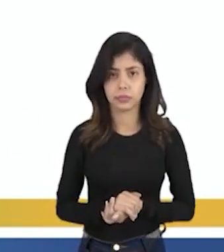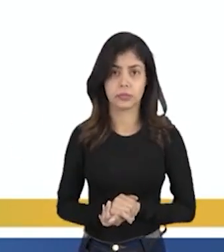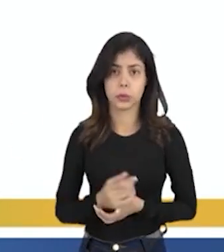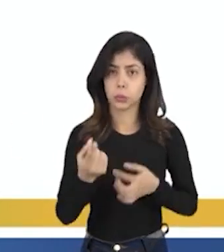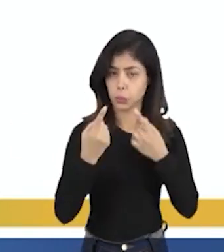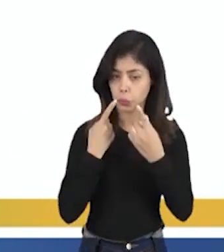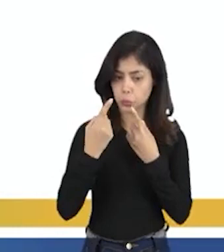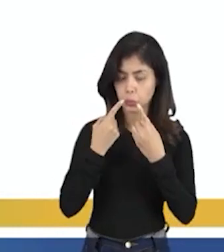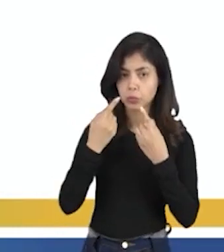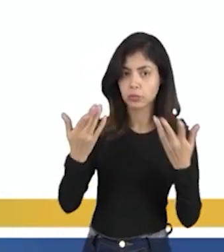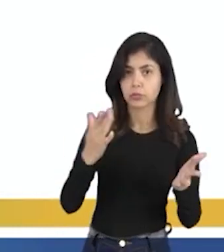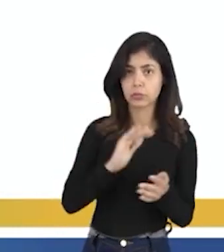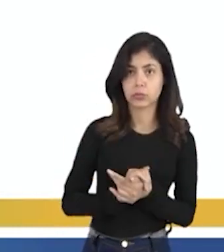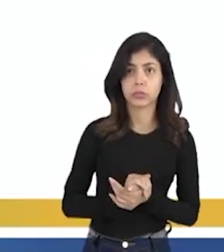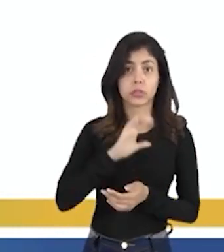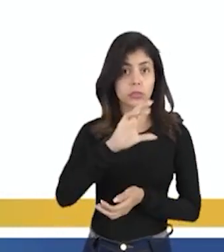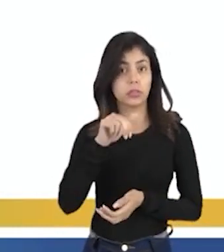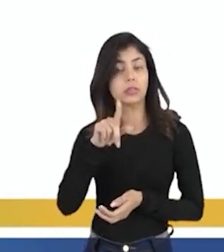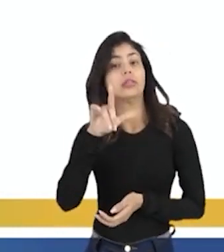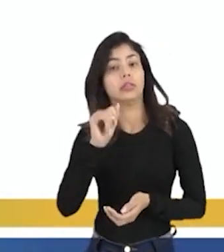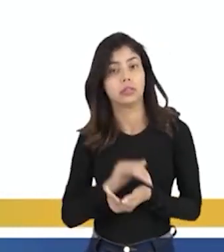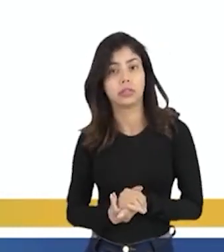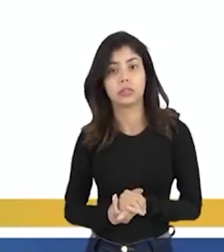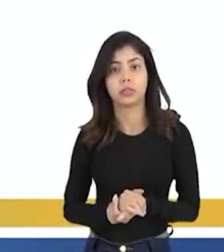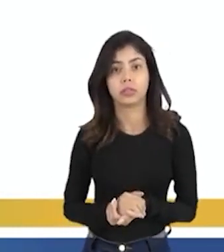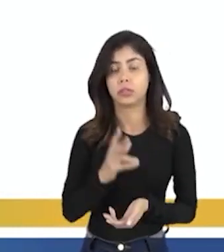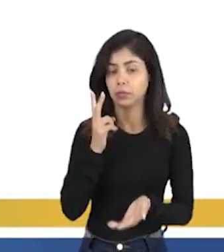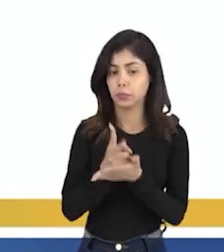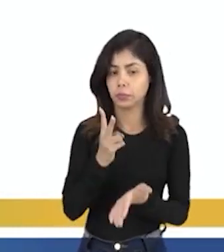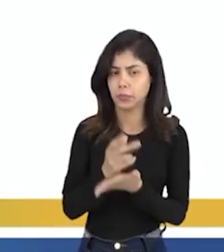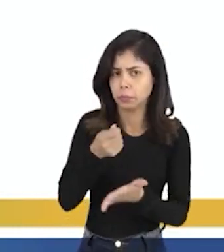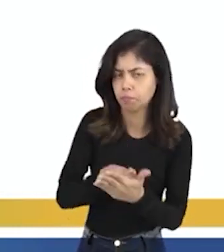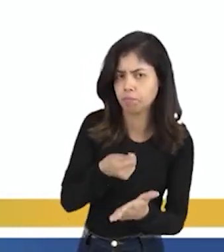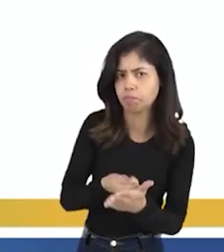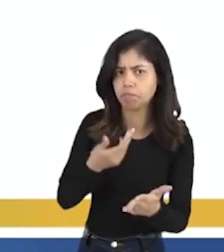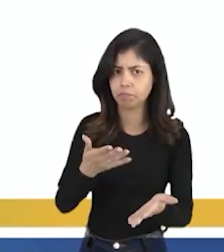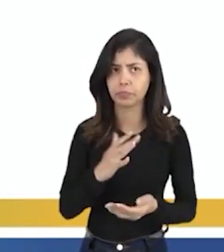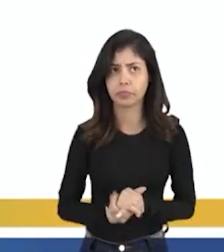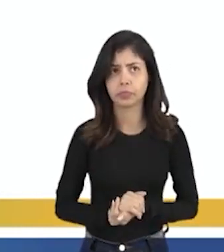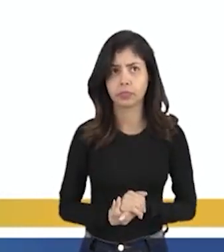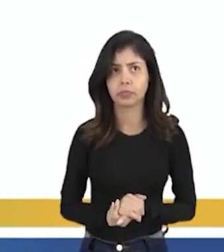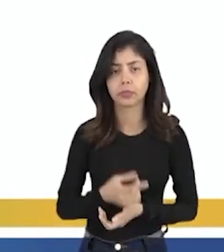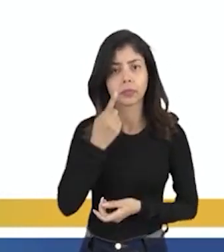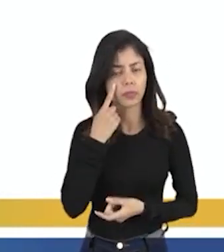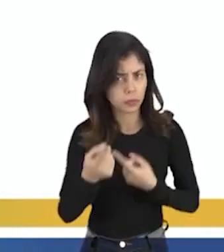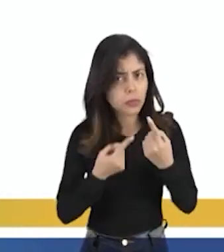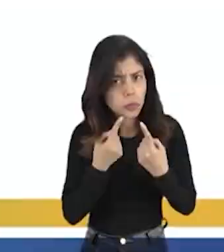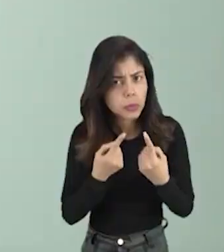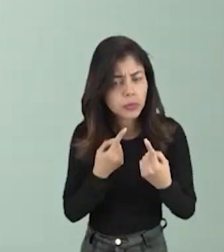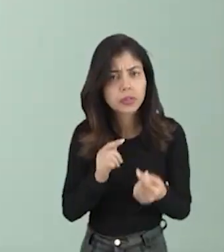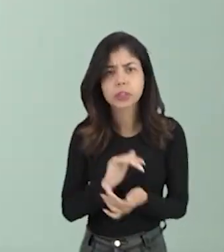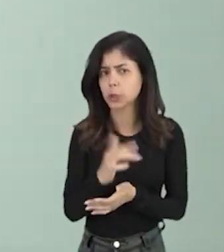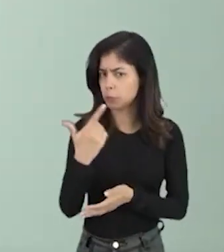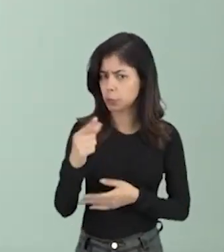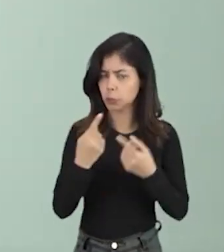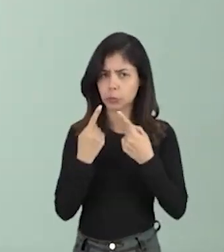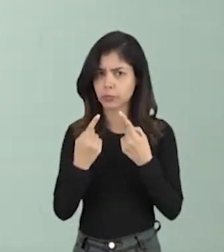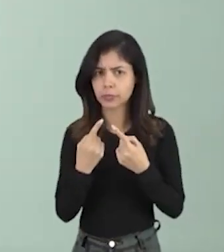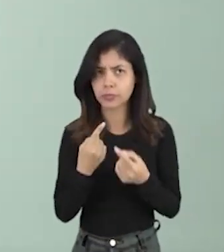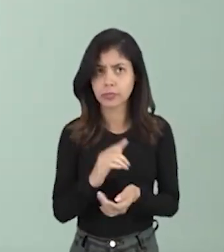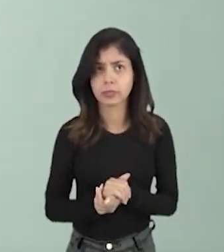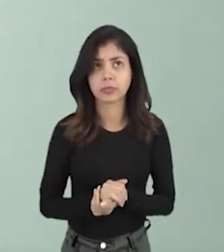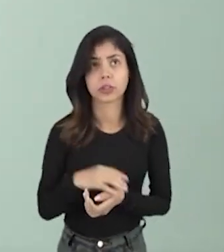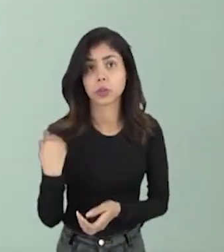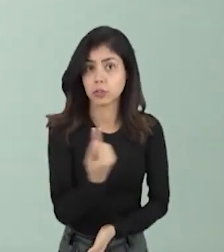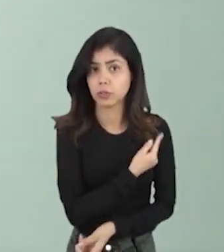tentando dialogar com o canal. Sempre essa existência. Está havendo comunicação? Não está havendo comunicação?